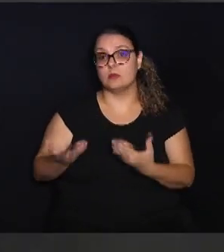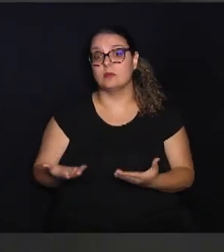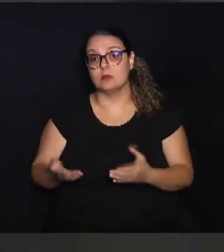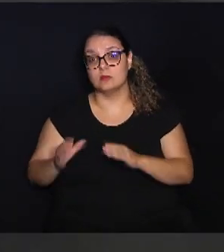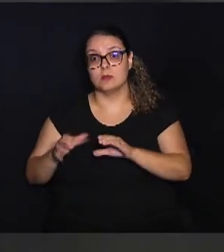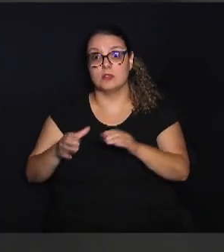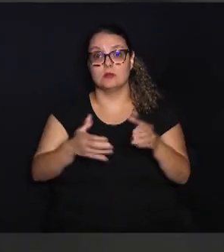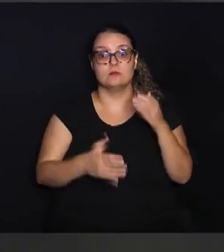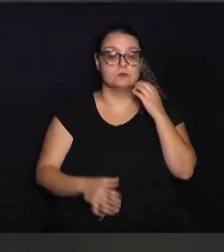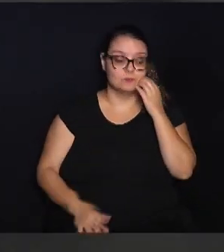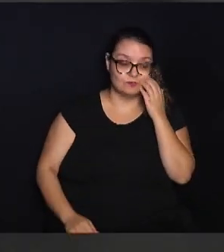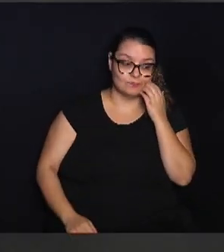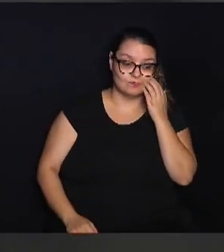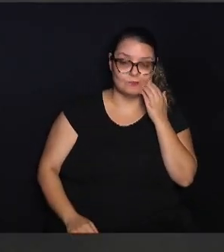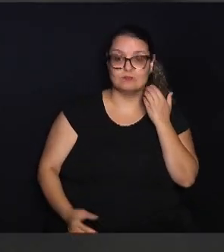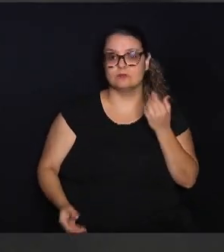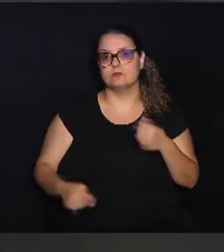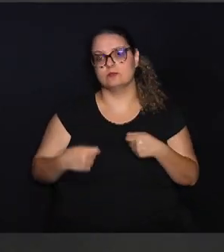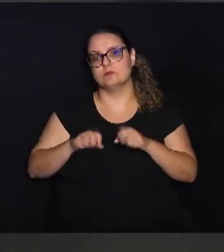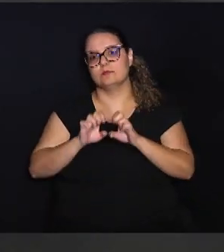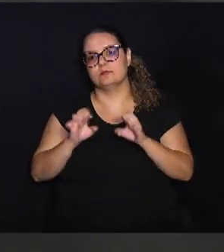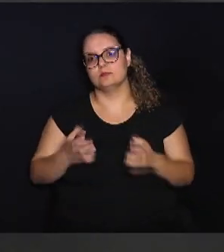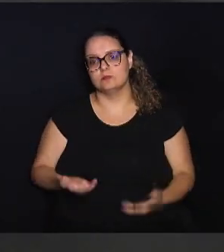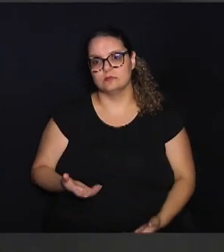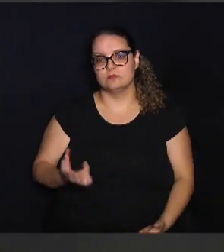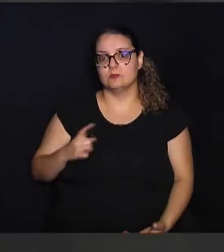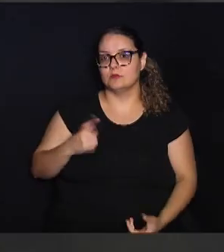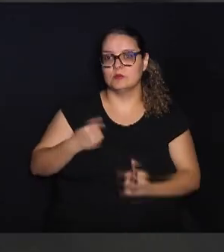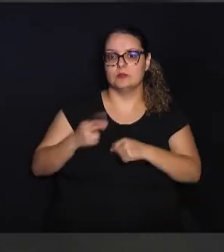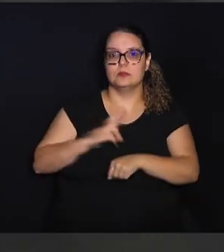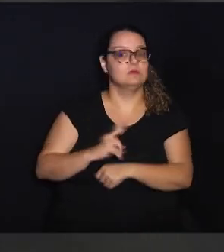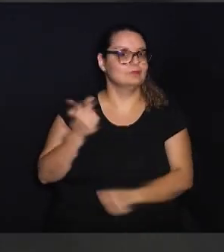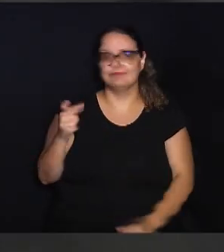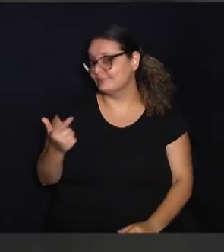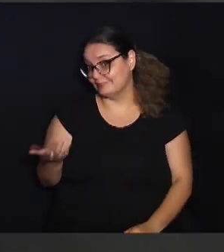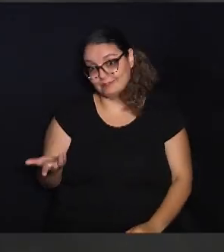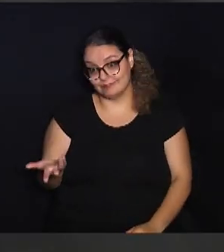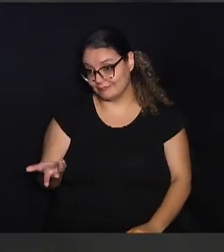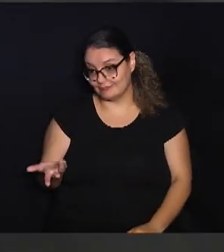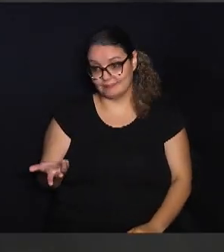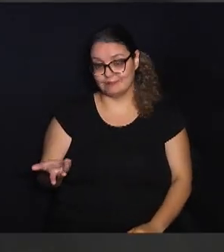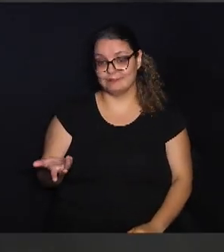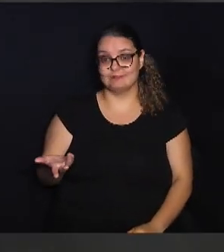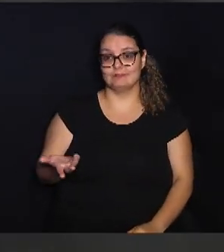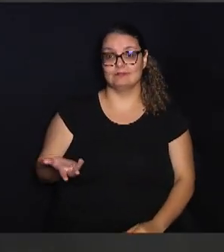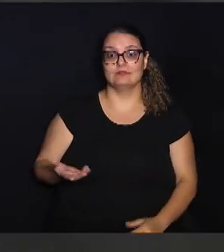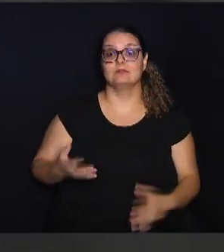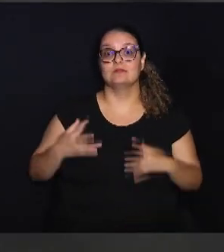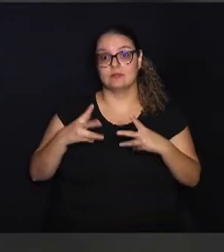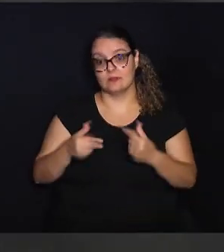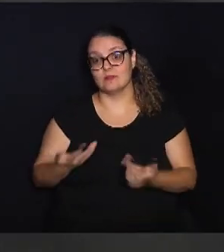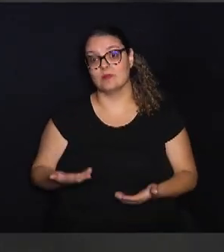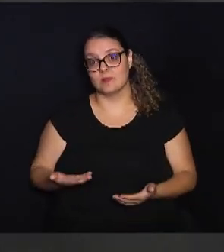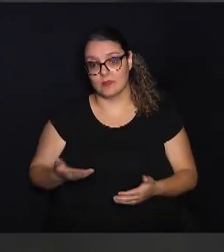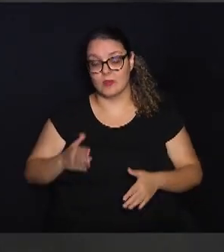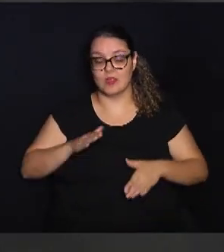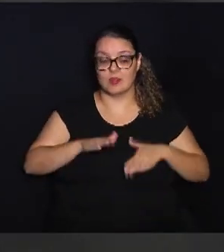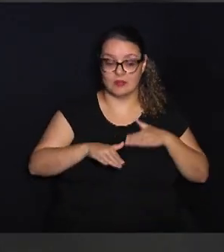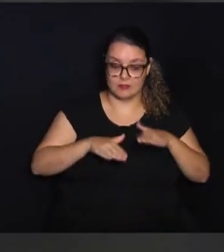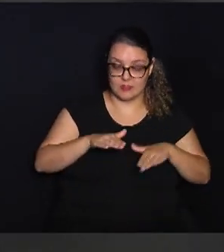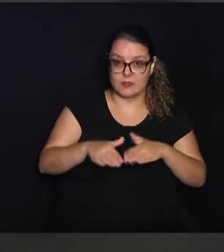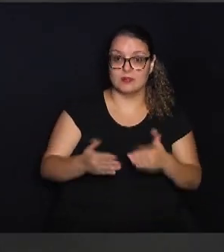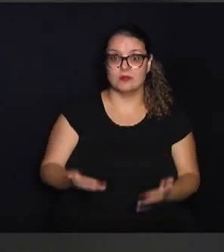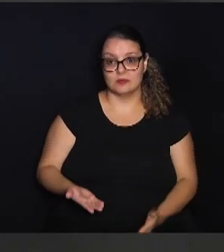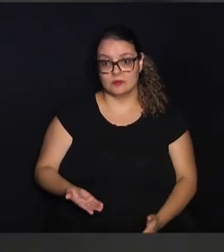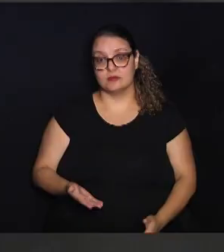Então, eu preciso me estruturar para isso. Eu tenho recurso para isso? Não. Então, tudo, o passo a passo, né? Tem um